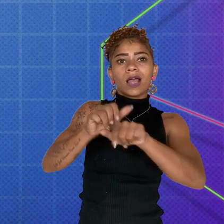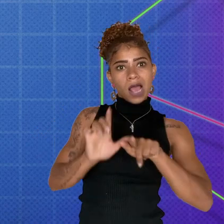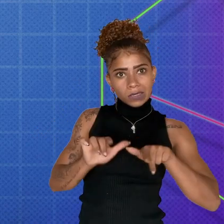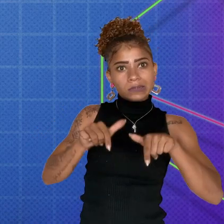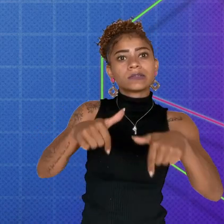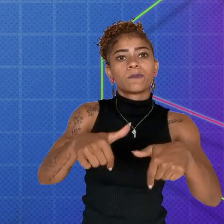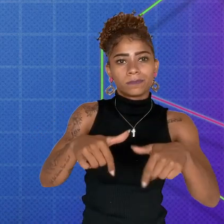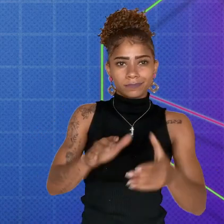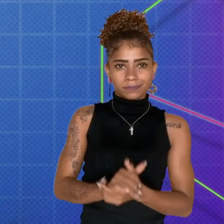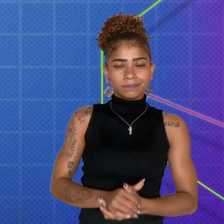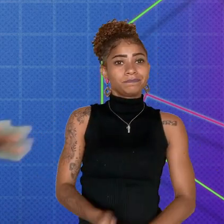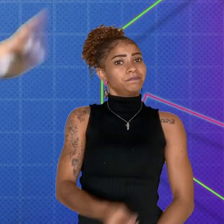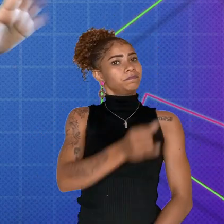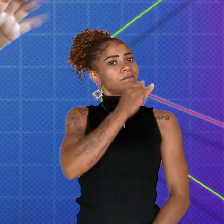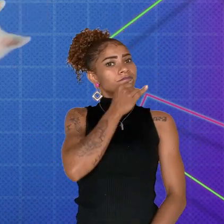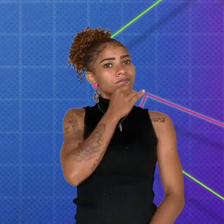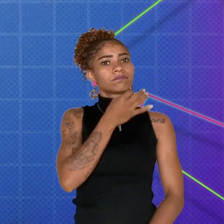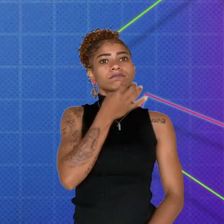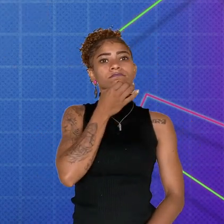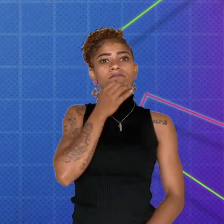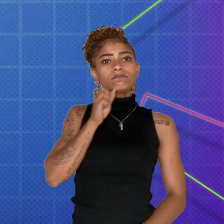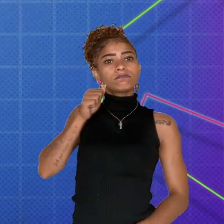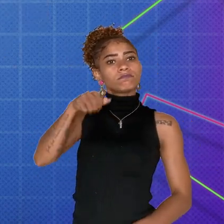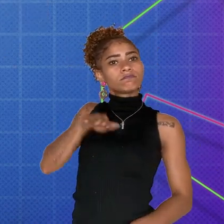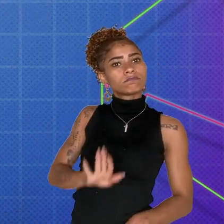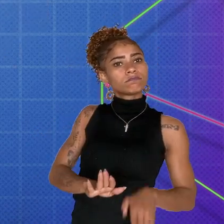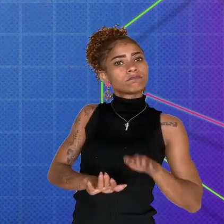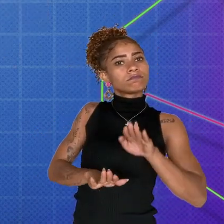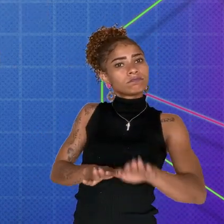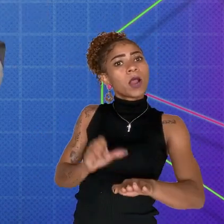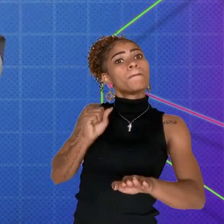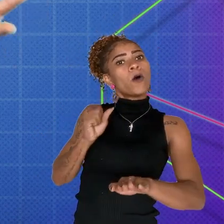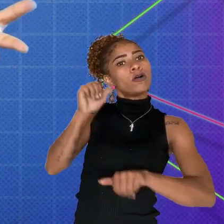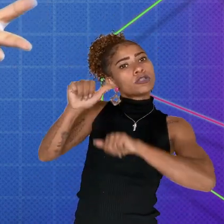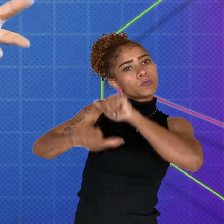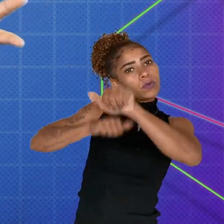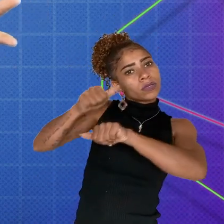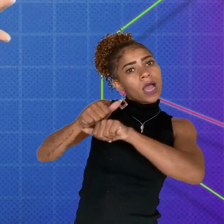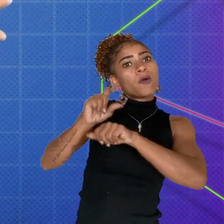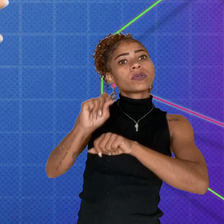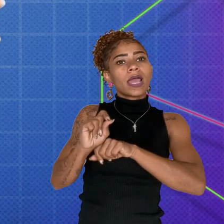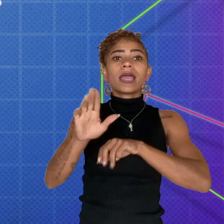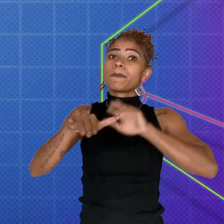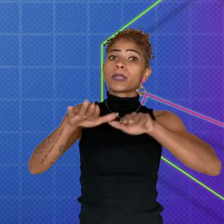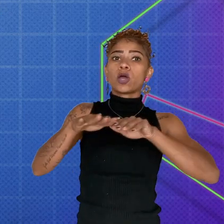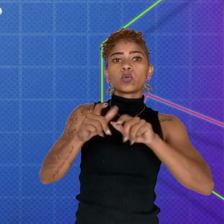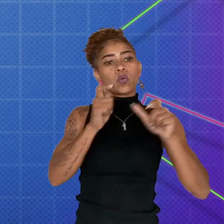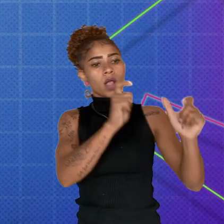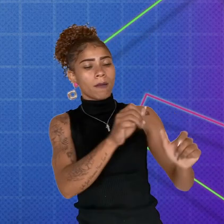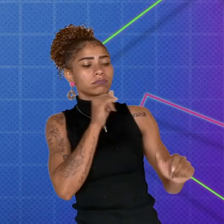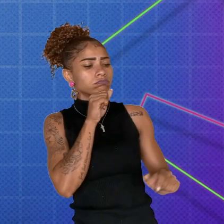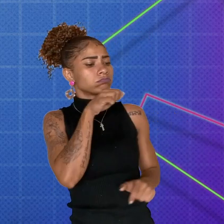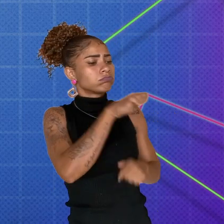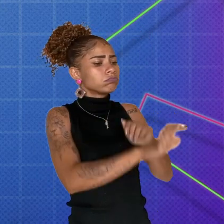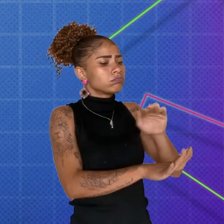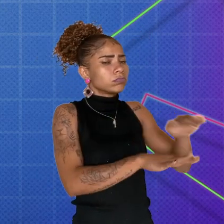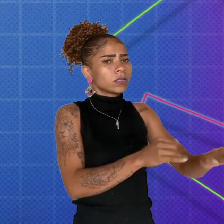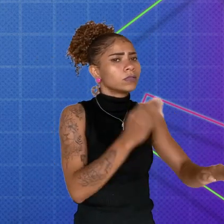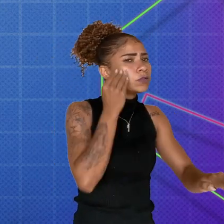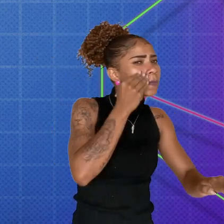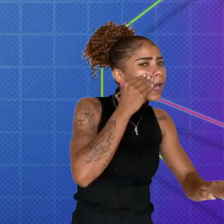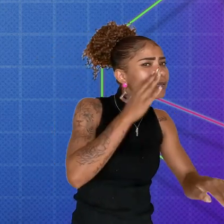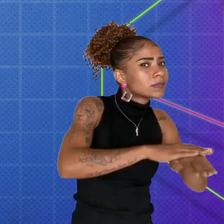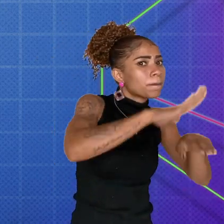está acontecendo no jogo. Por exemplo, o som dos passos dos zumbis pode mudar de acordo com o terreno em que eles estão andando, tornando a experiência